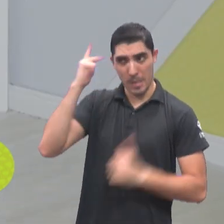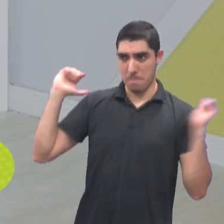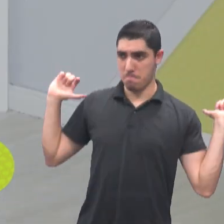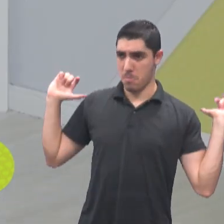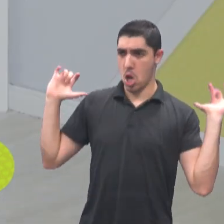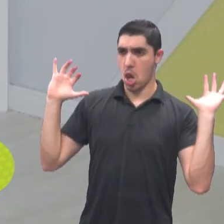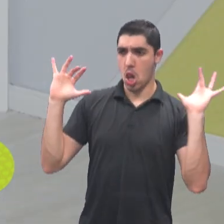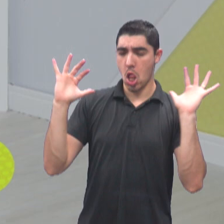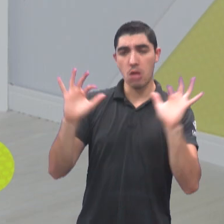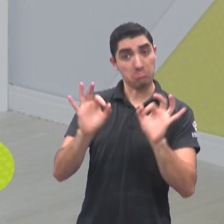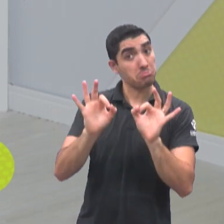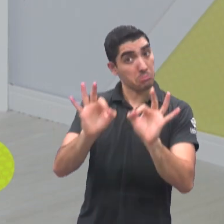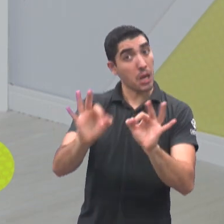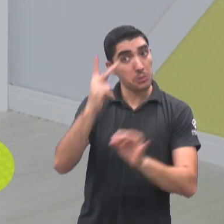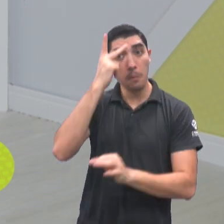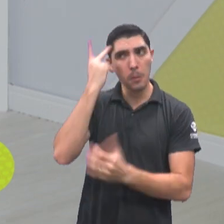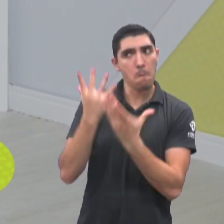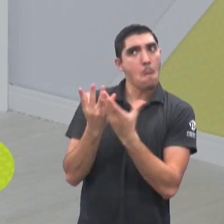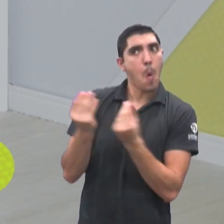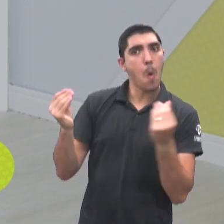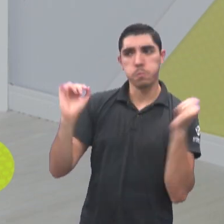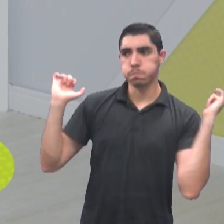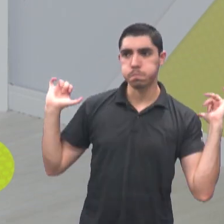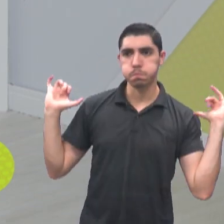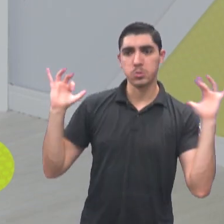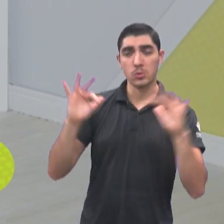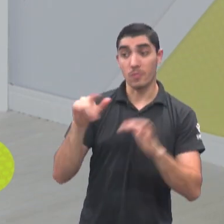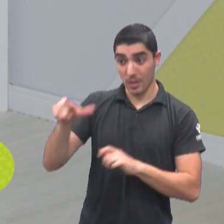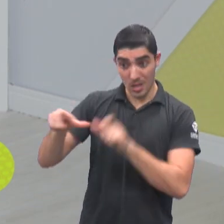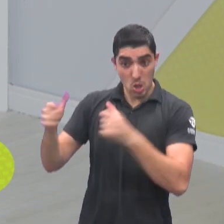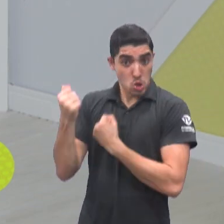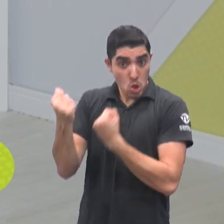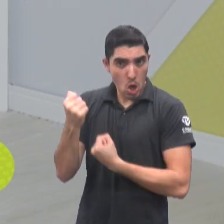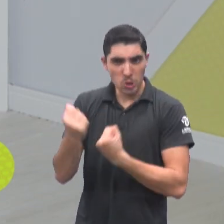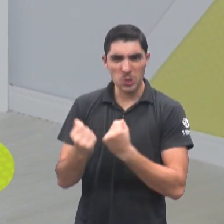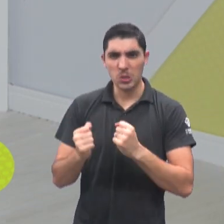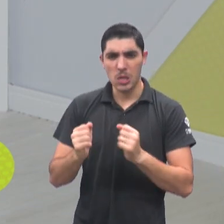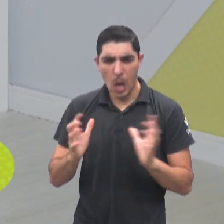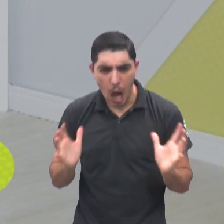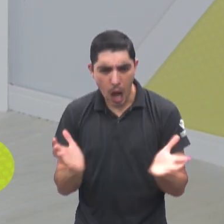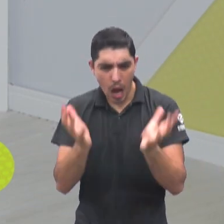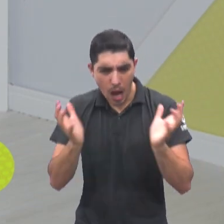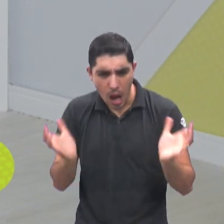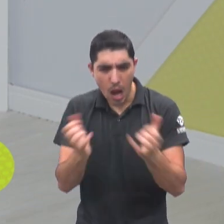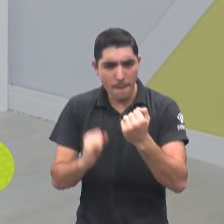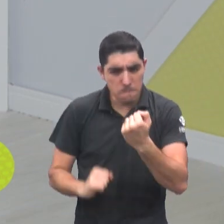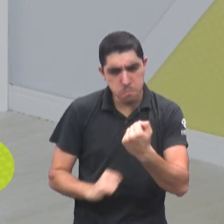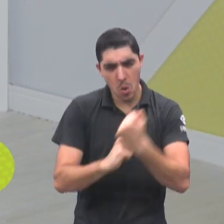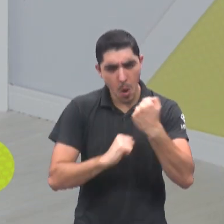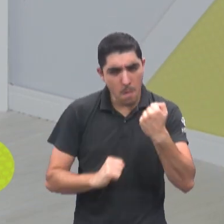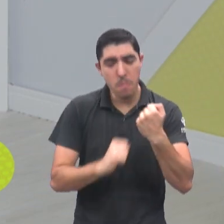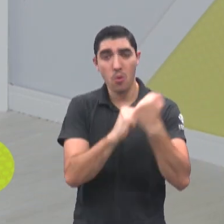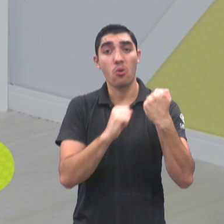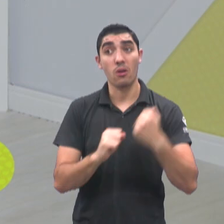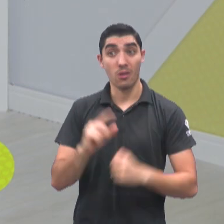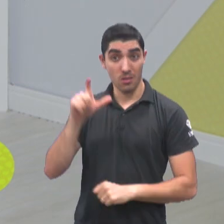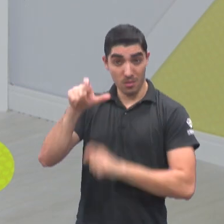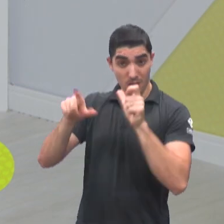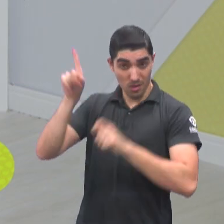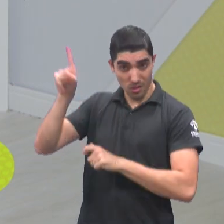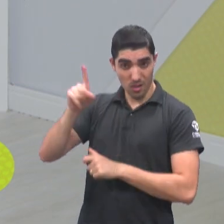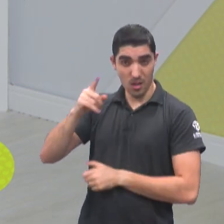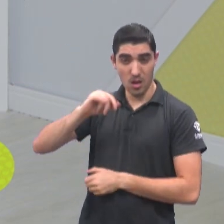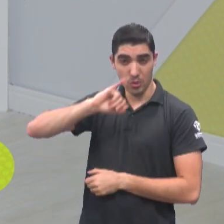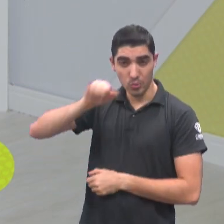Realmente tinha um bom público lá no estádio, pressão do torcedor, também é fanático lá no Jaime Sintra, em Jundiaí, time